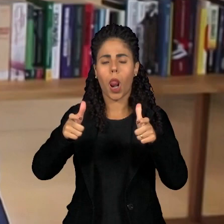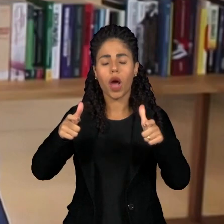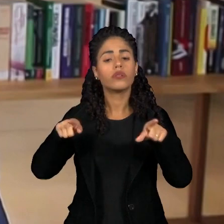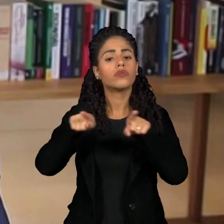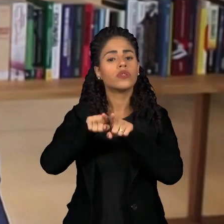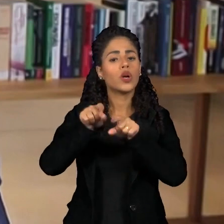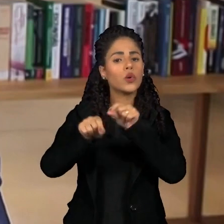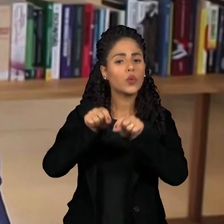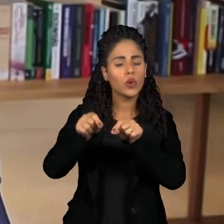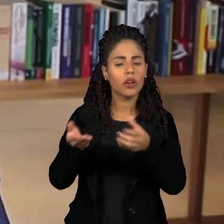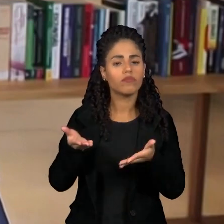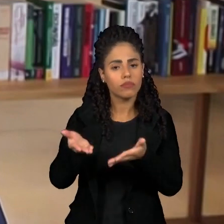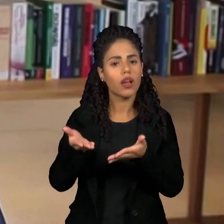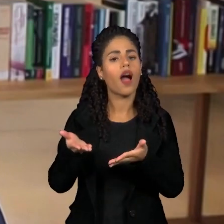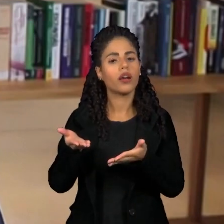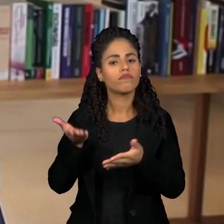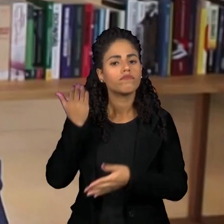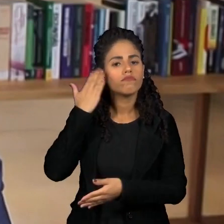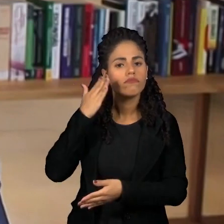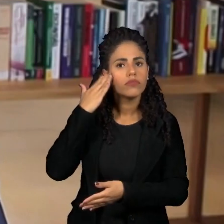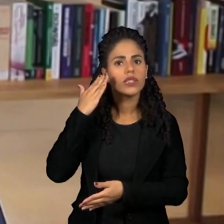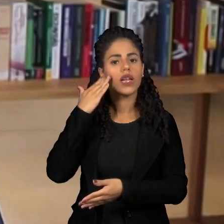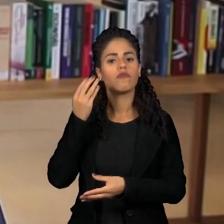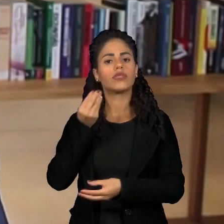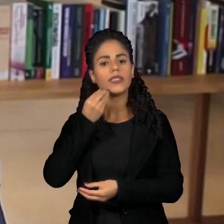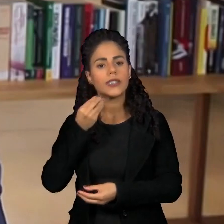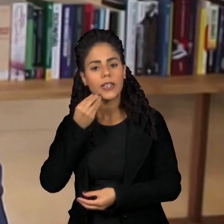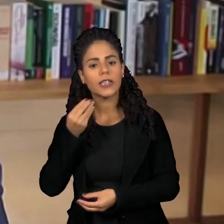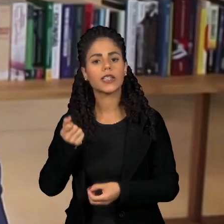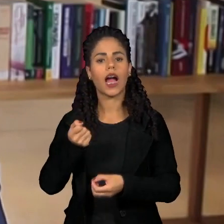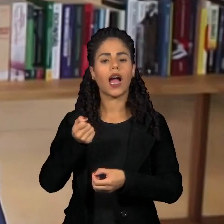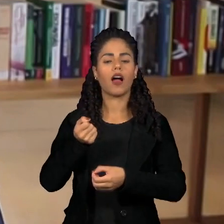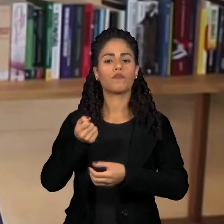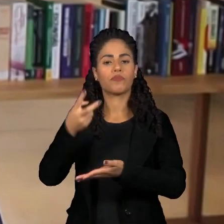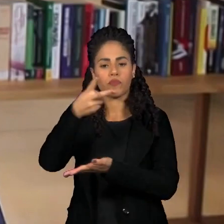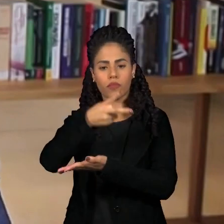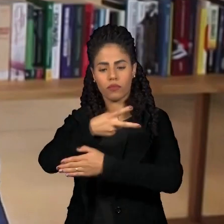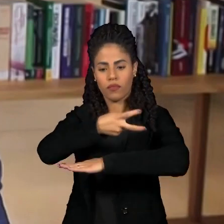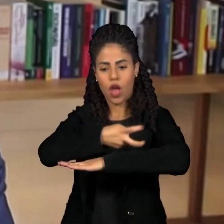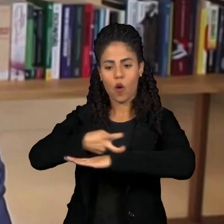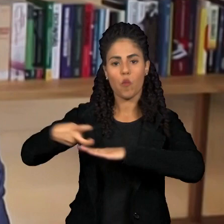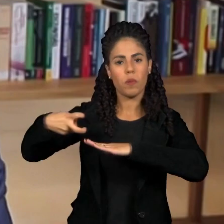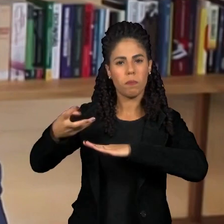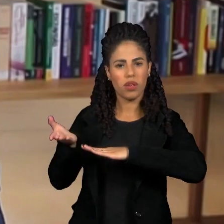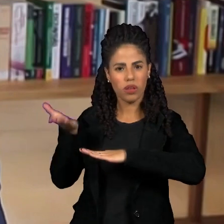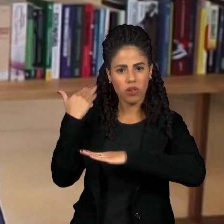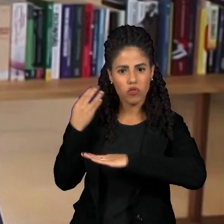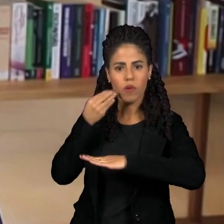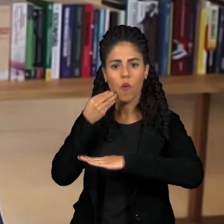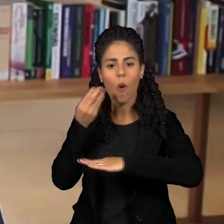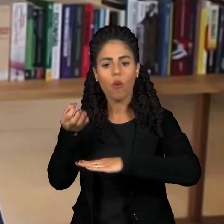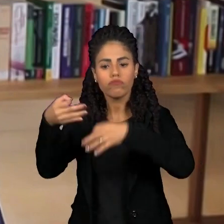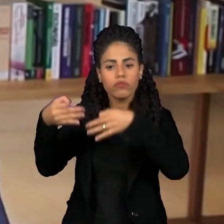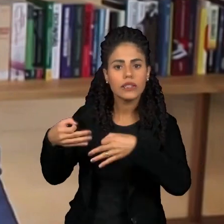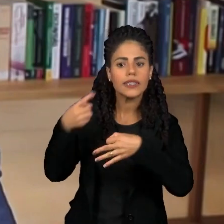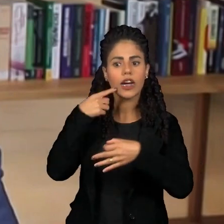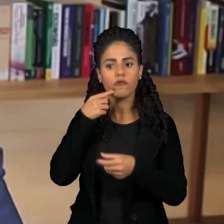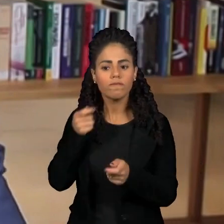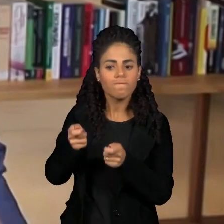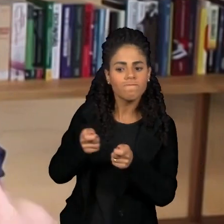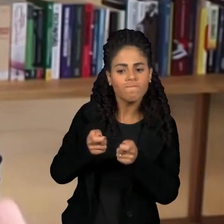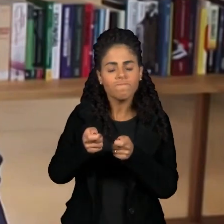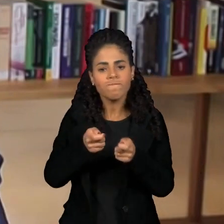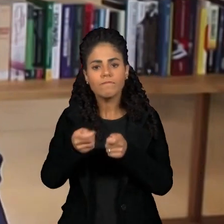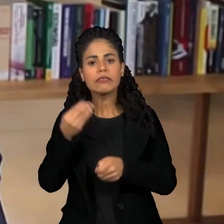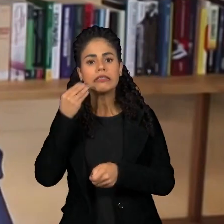né, seja aquela decisão dele de segurar a análise do impeachment até o momento mais adequado, que é discutida juridicamente se aquilo era possível ou não, mas